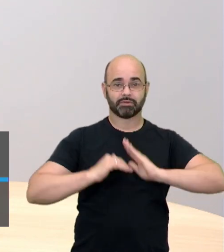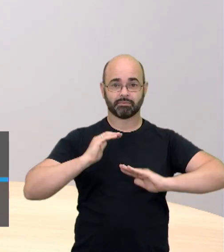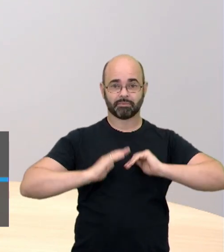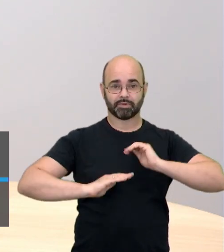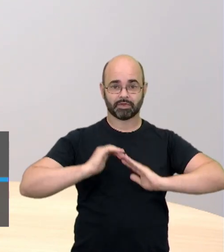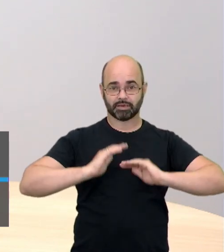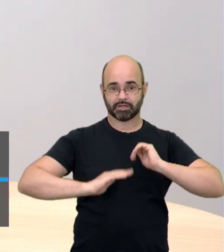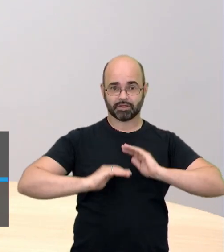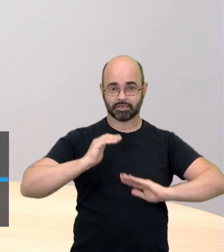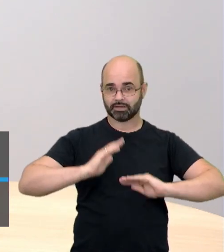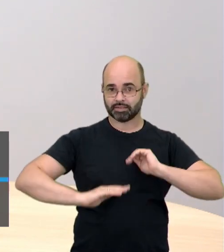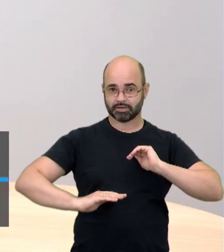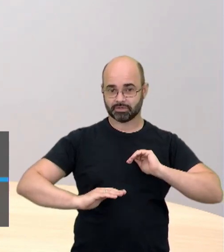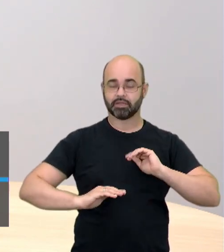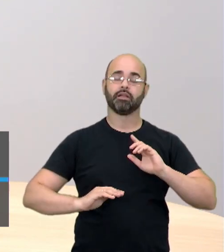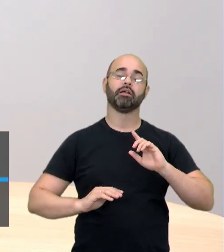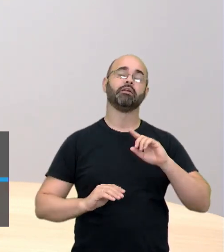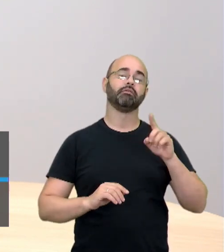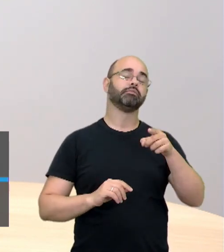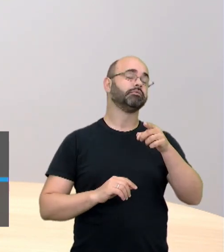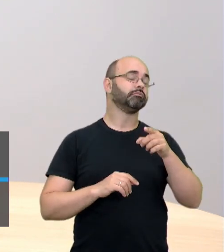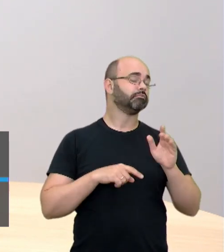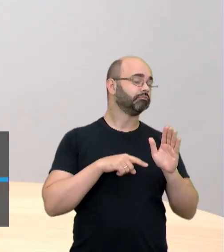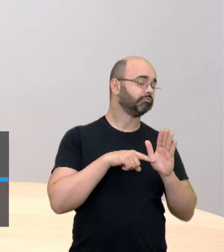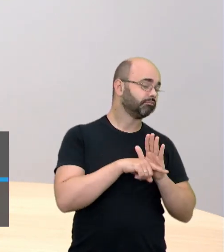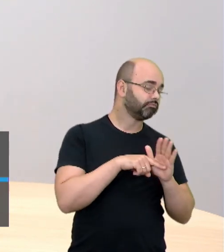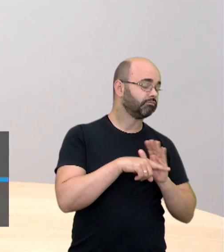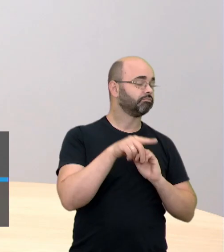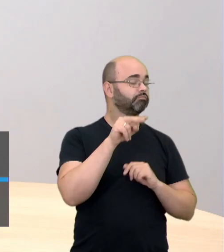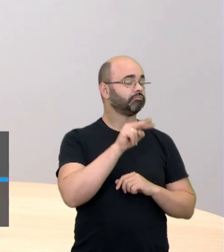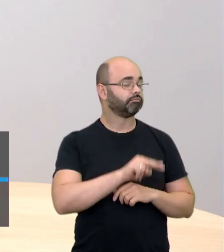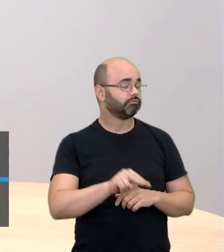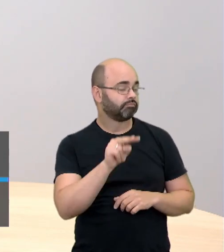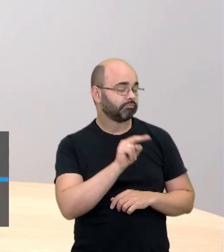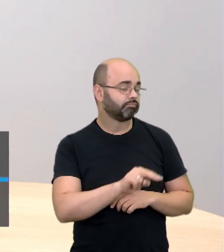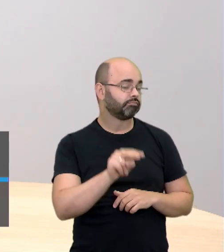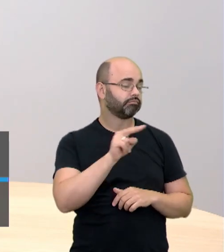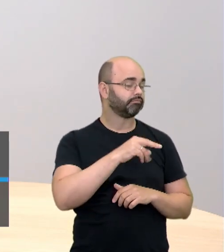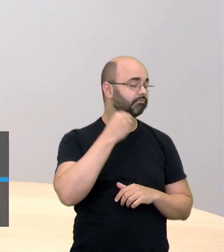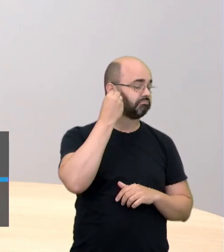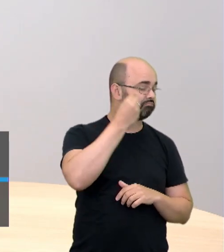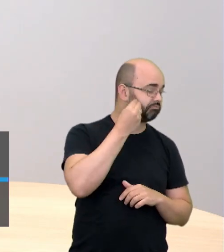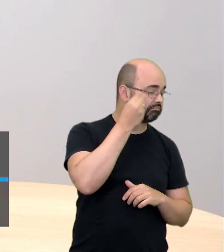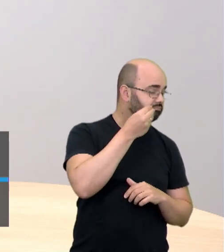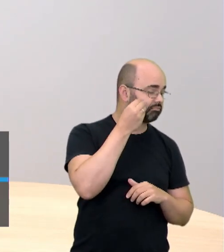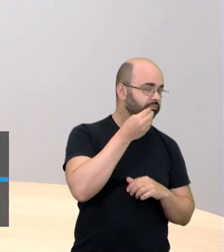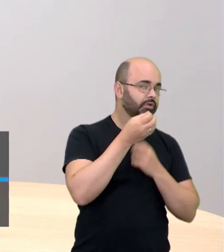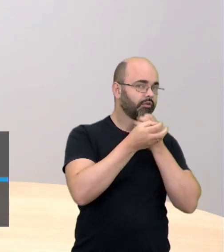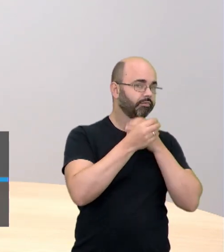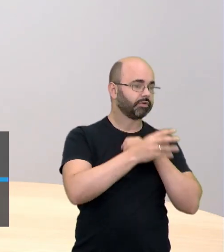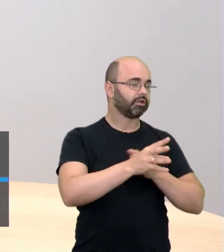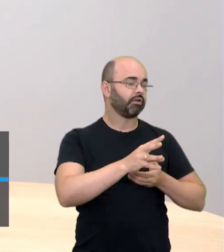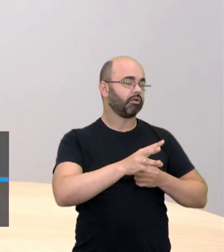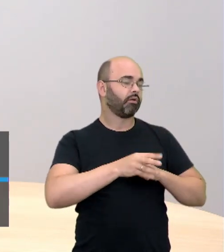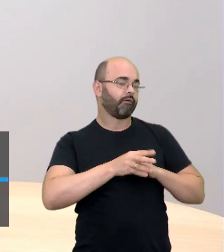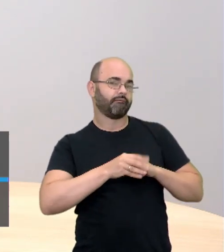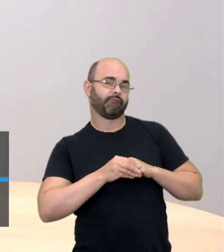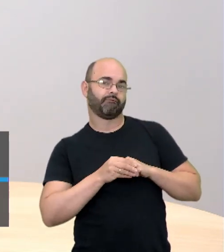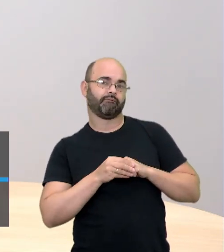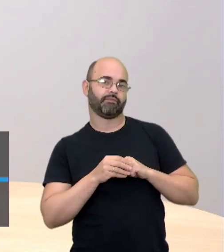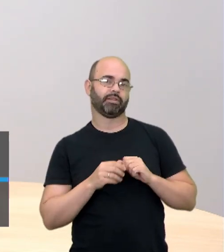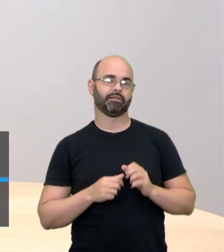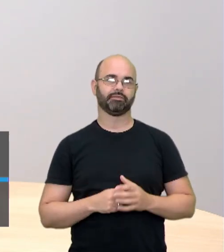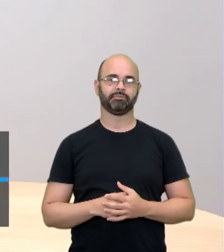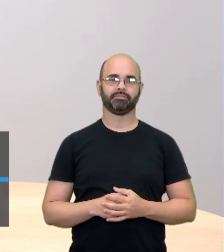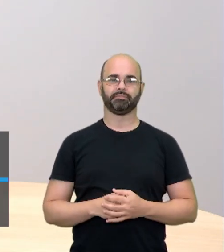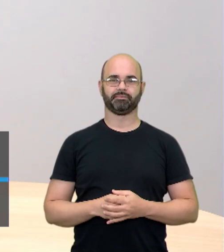desejamos conhecer algo do mundo. Tá certo? O Roger Bacon, pessoal, assim como diversos outros indivíduos